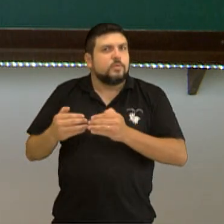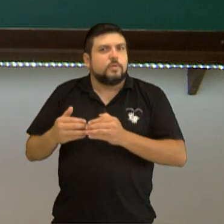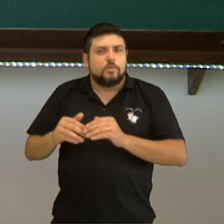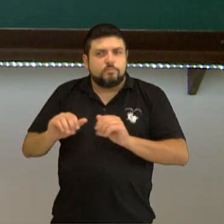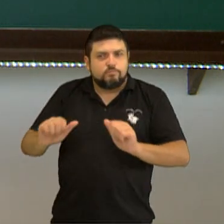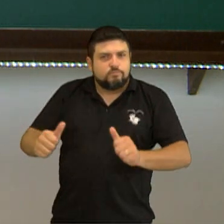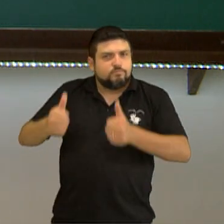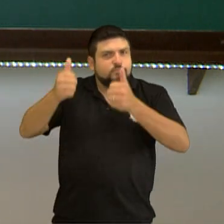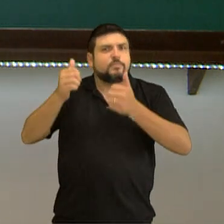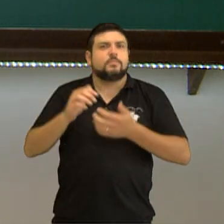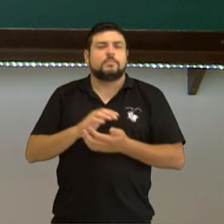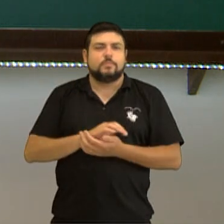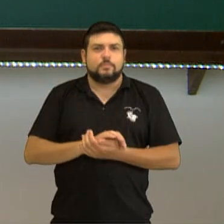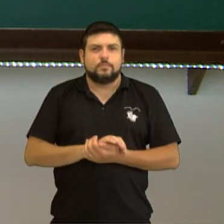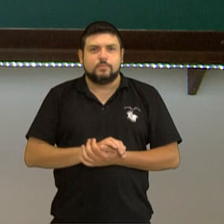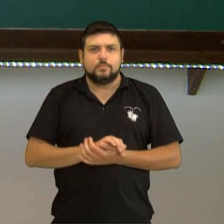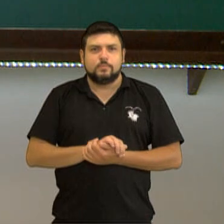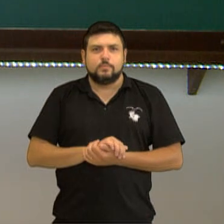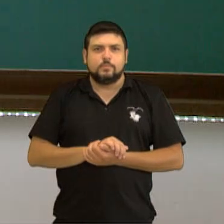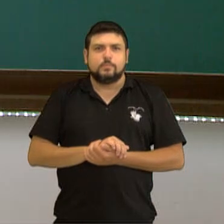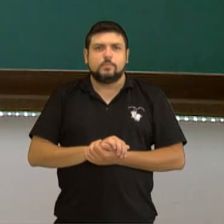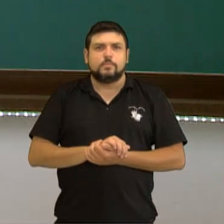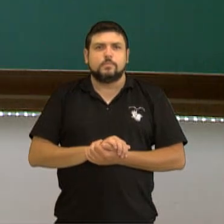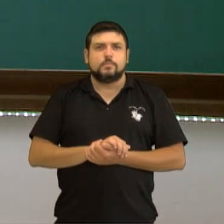possível. Certo?